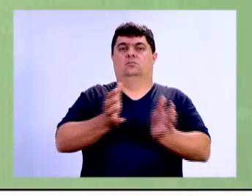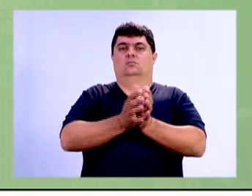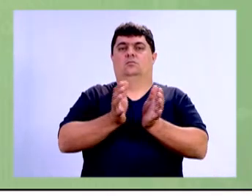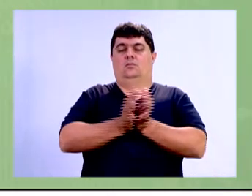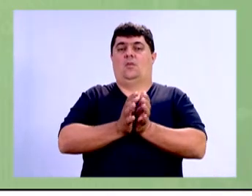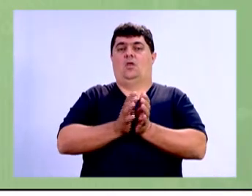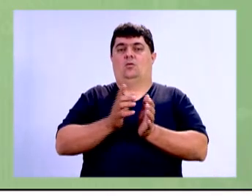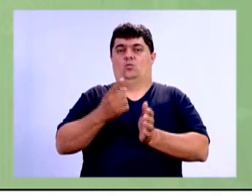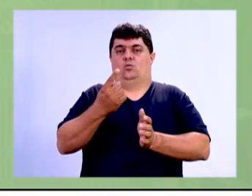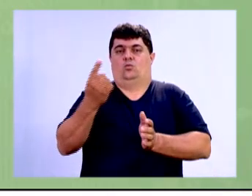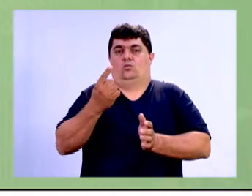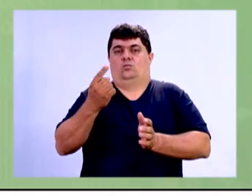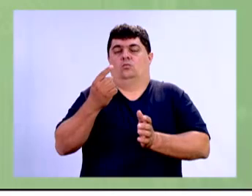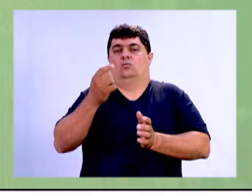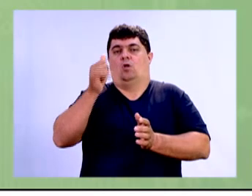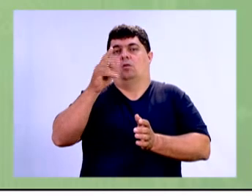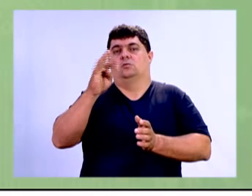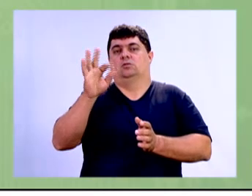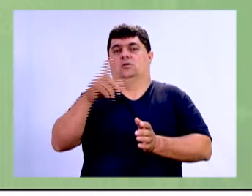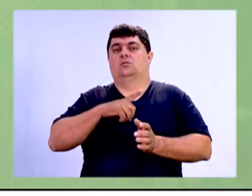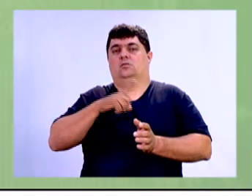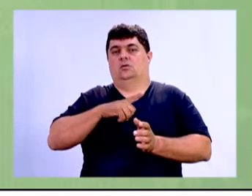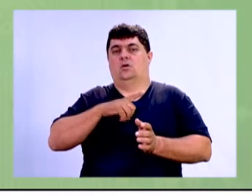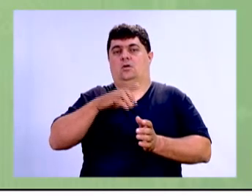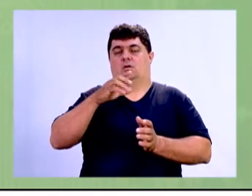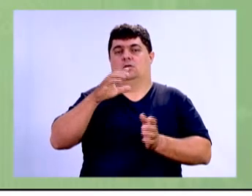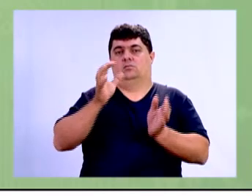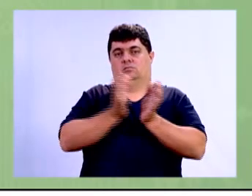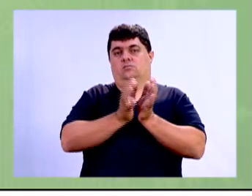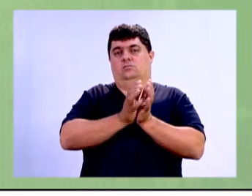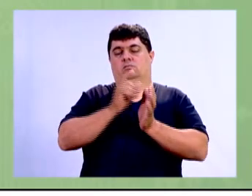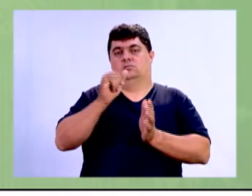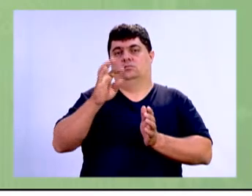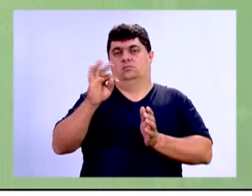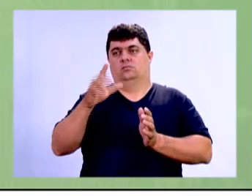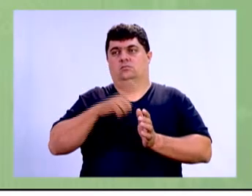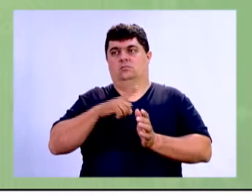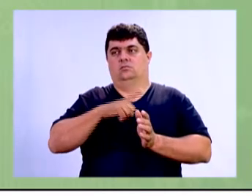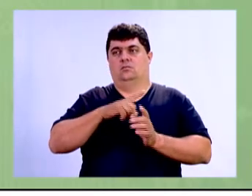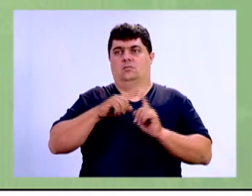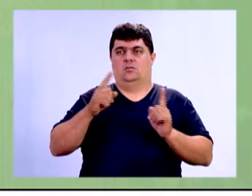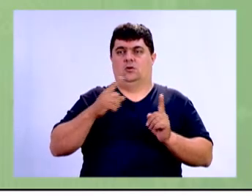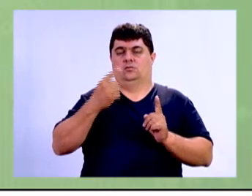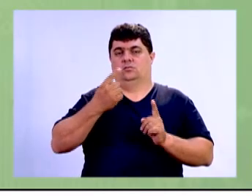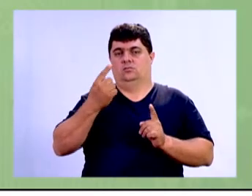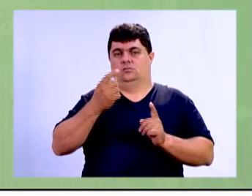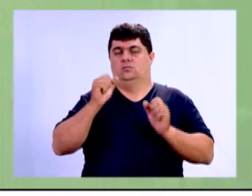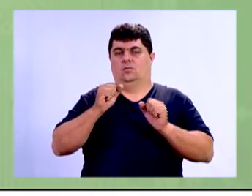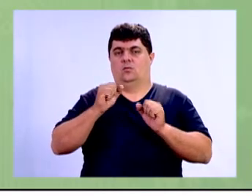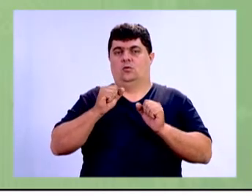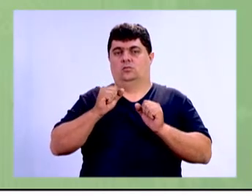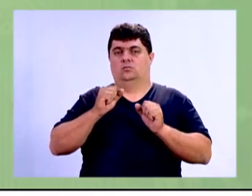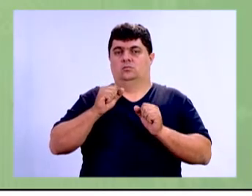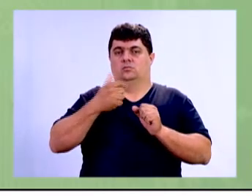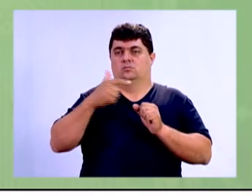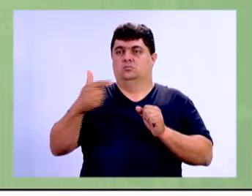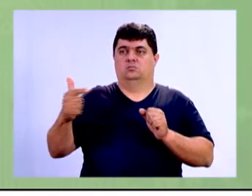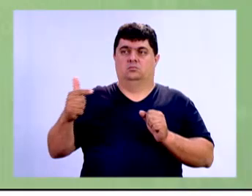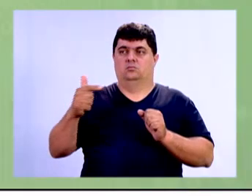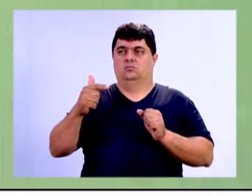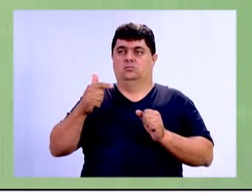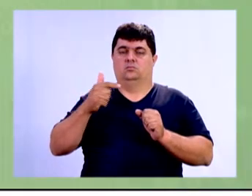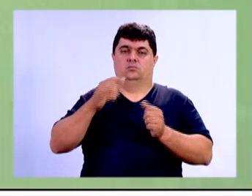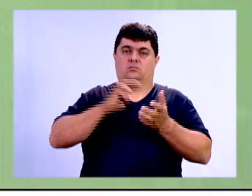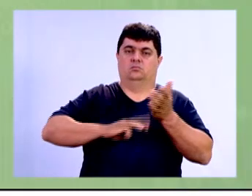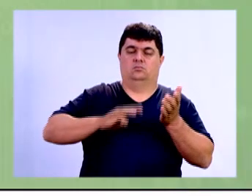um método abstrato é uma classe abstrata. Mas uma classe pode ser abstrata sem possuir